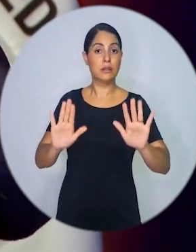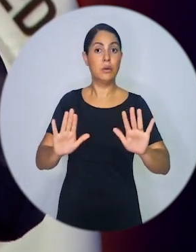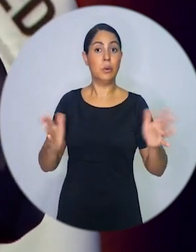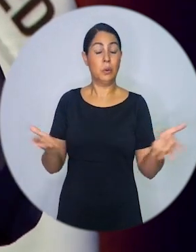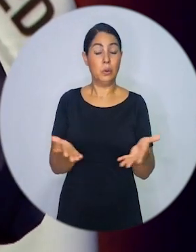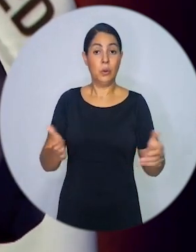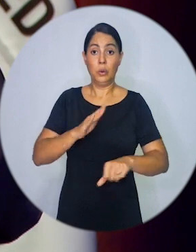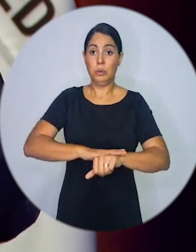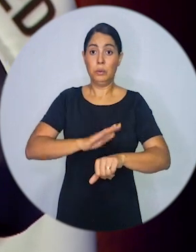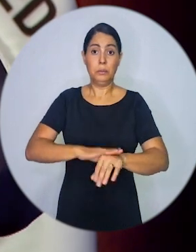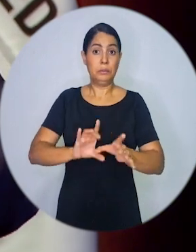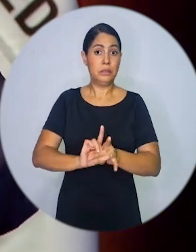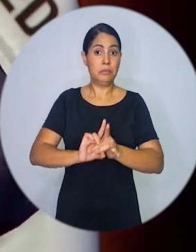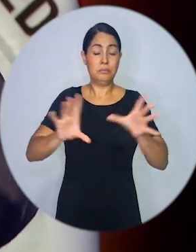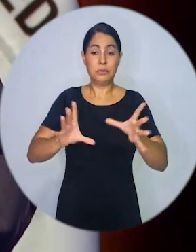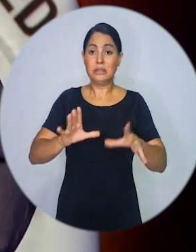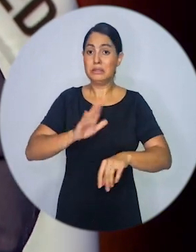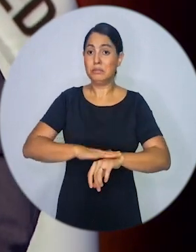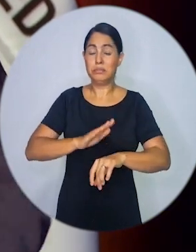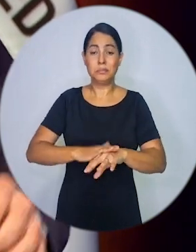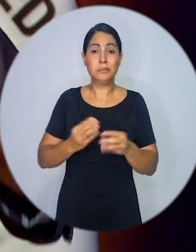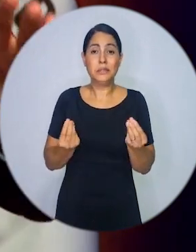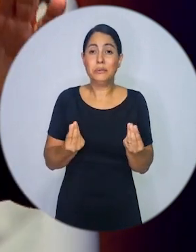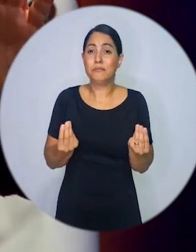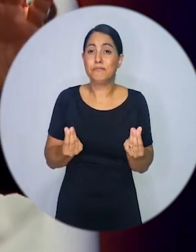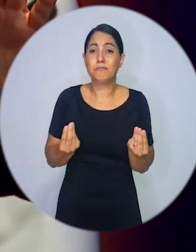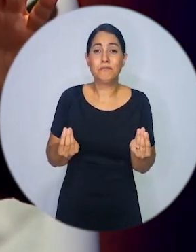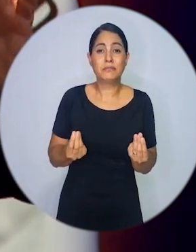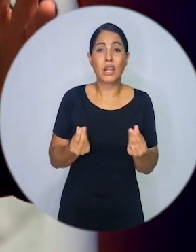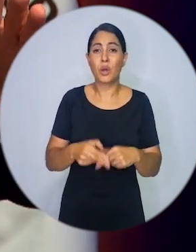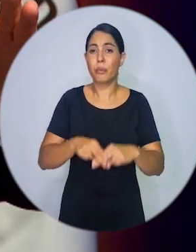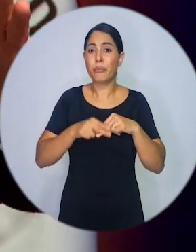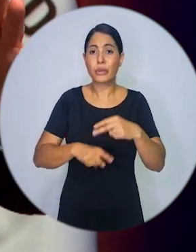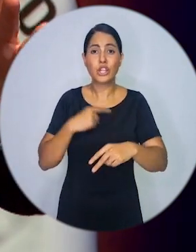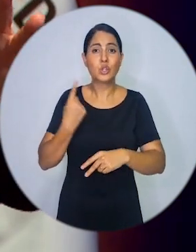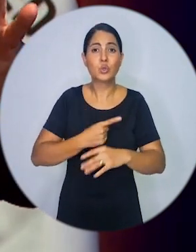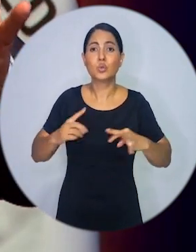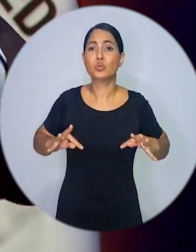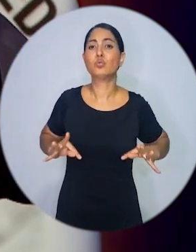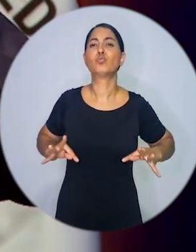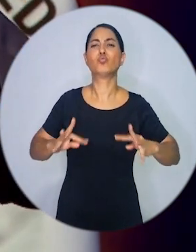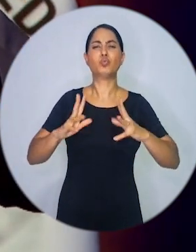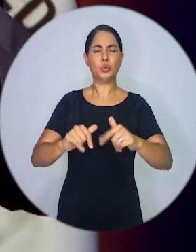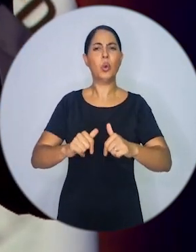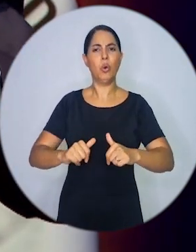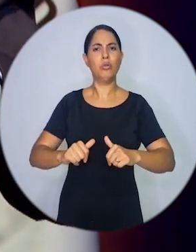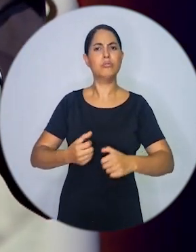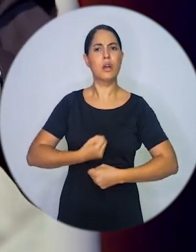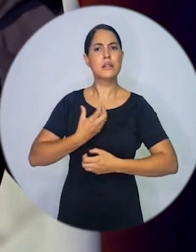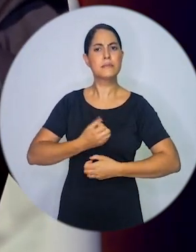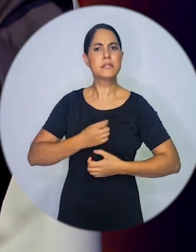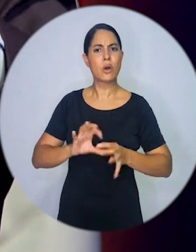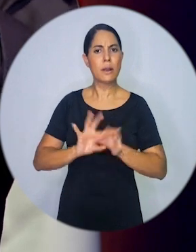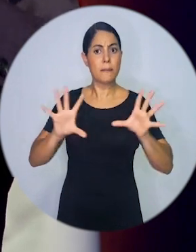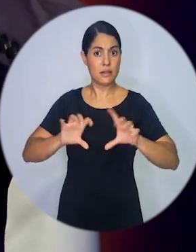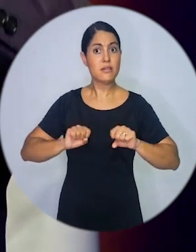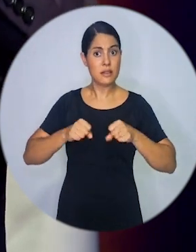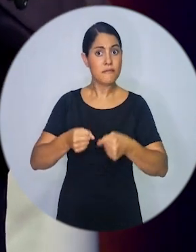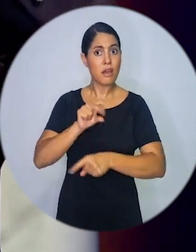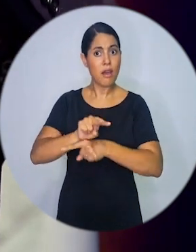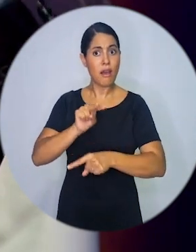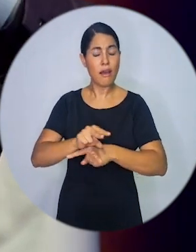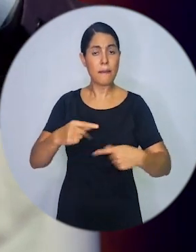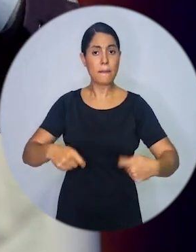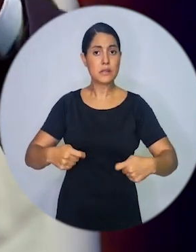reputações. Esse é um momento muito delicado para a democracia, porque todos nós precisamos defender a liberdade de expressão, que é